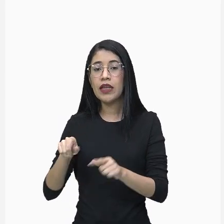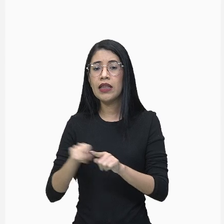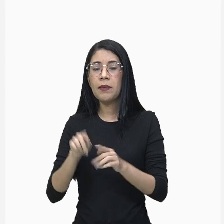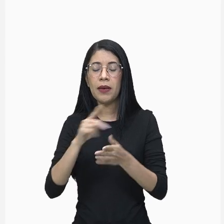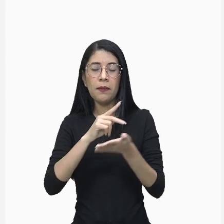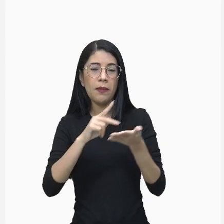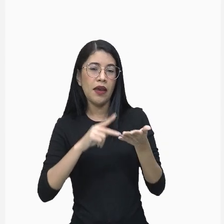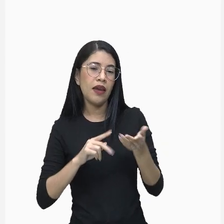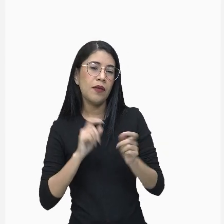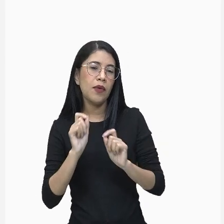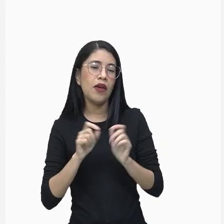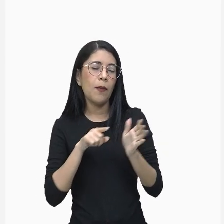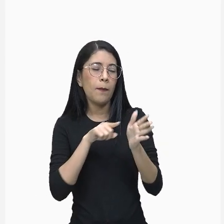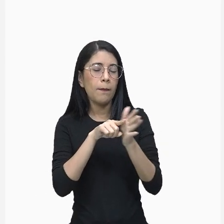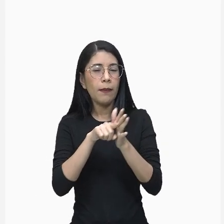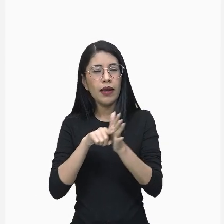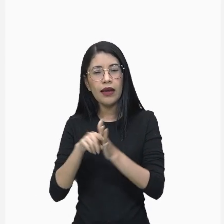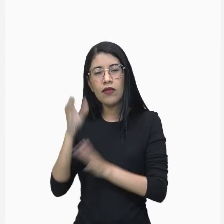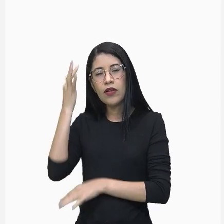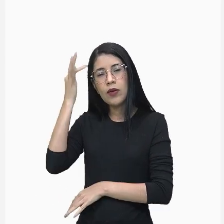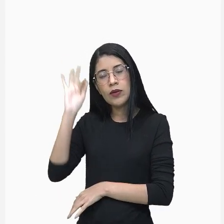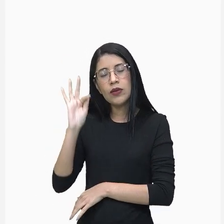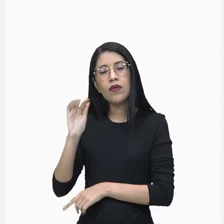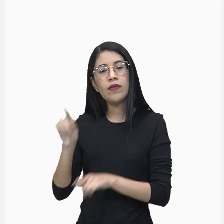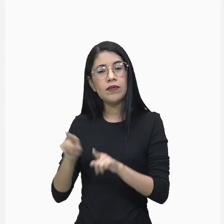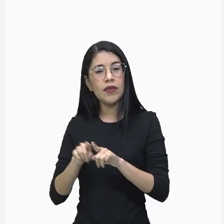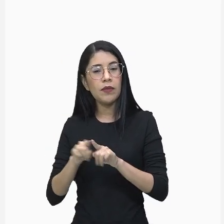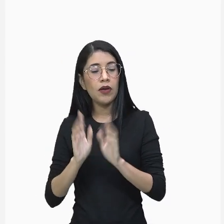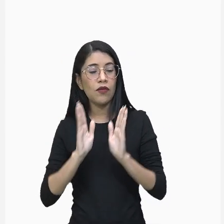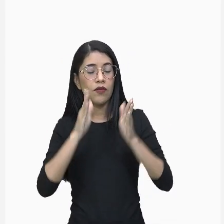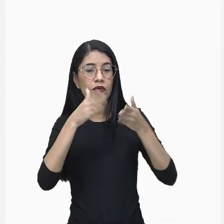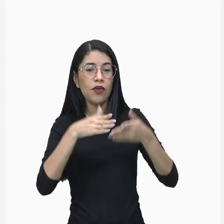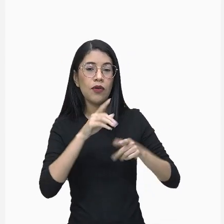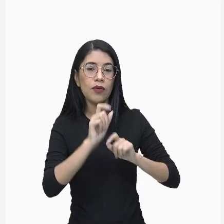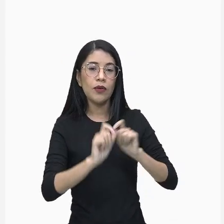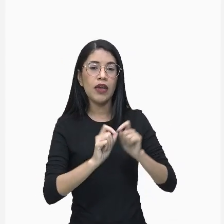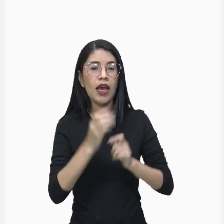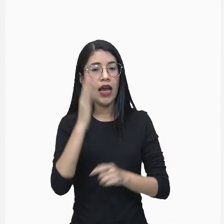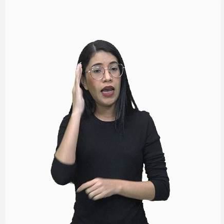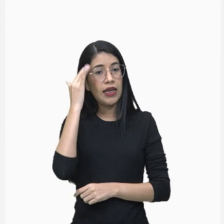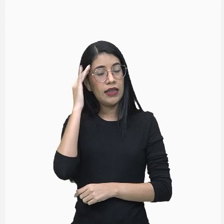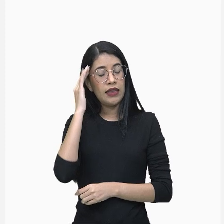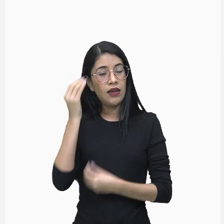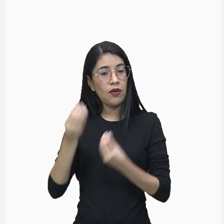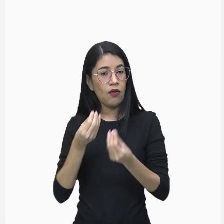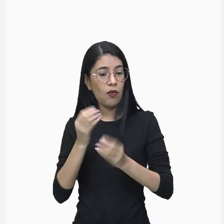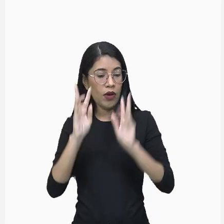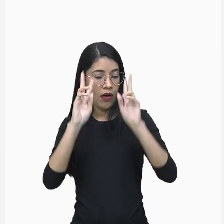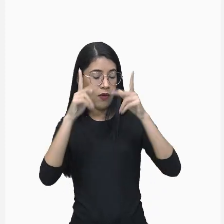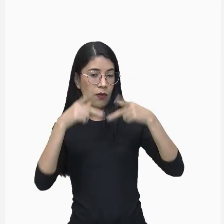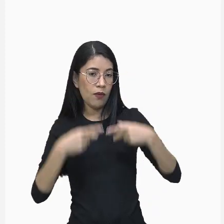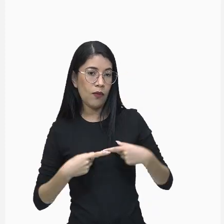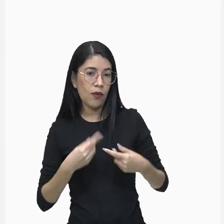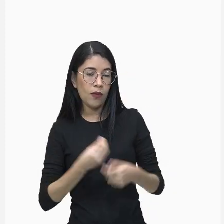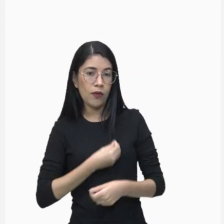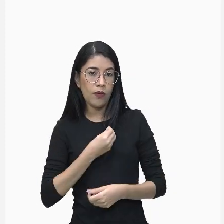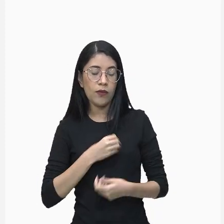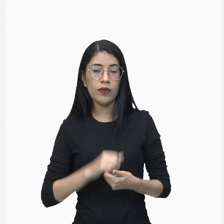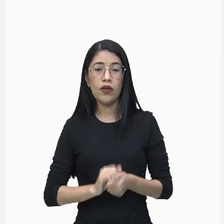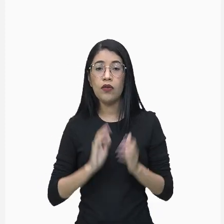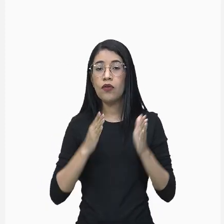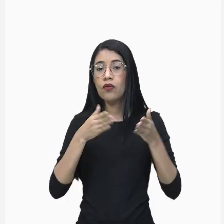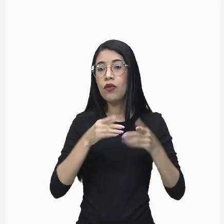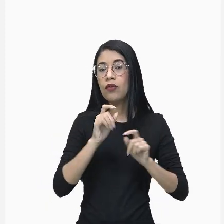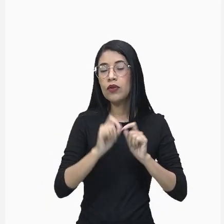poemas de investigação filosófica existencial, voltados à compreensão da condição humana, com foco